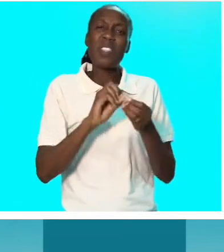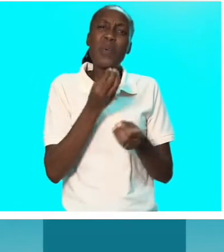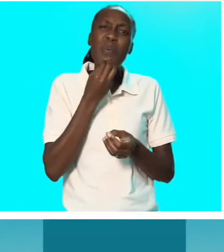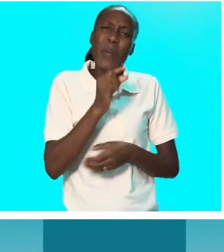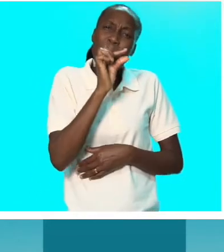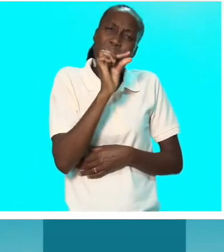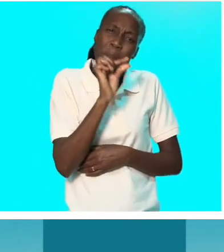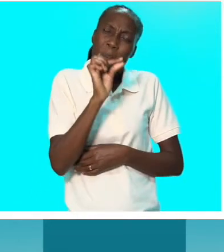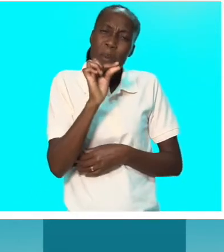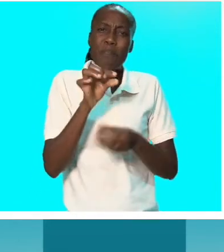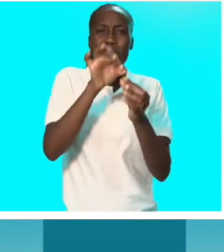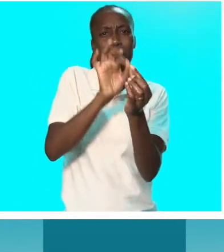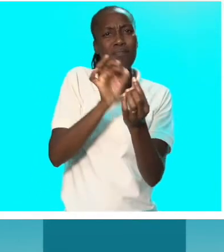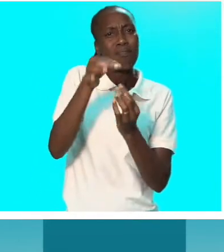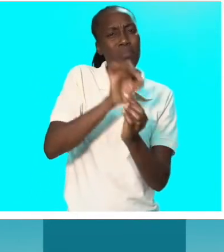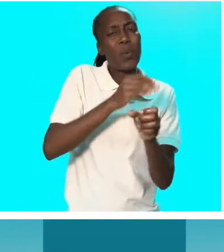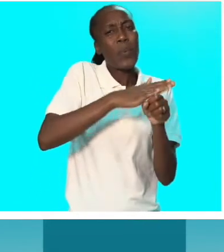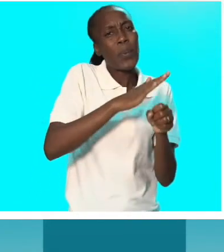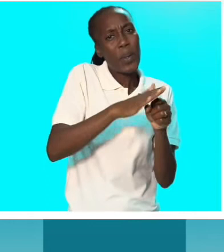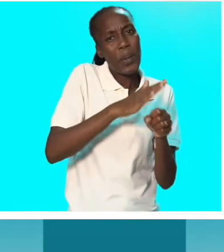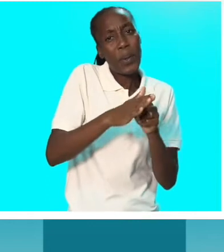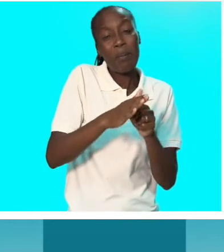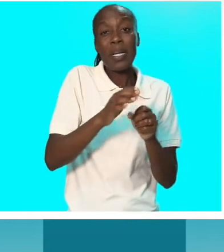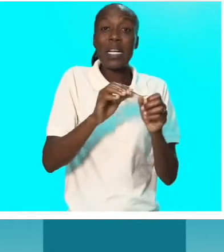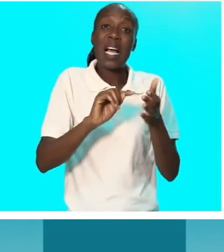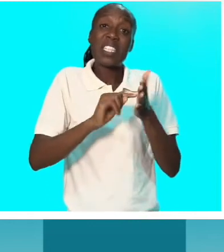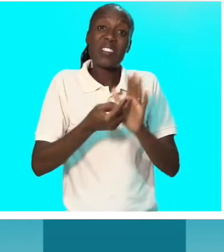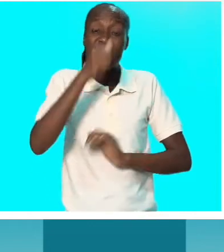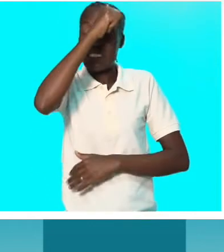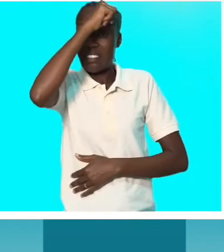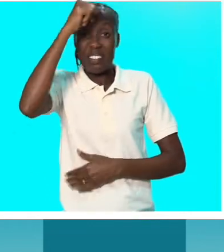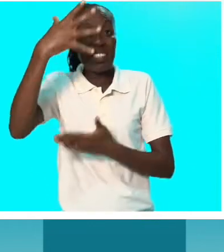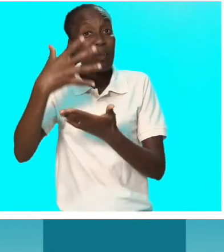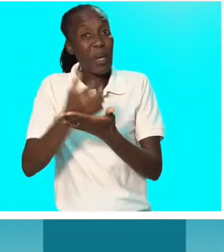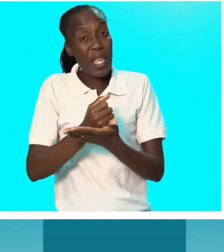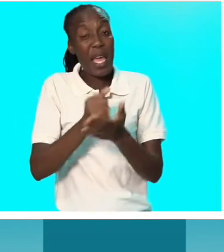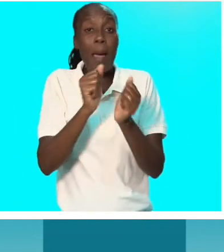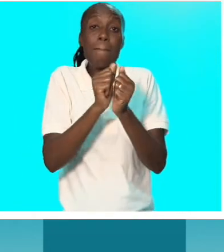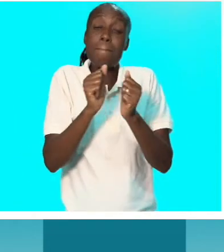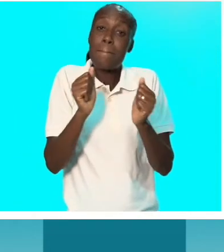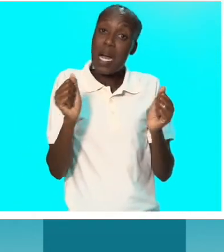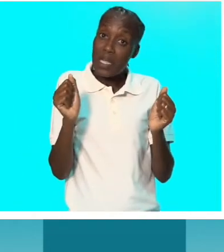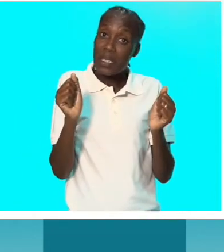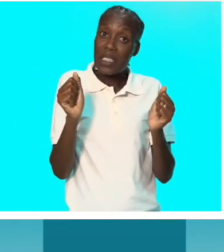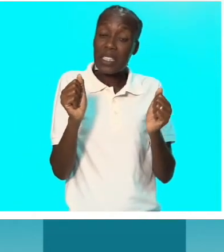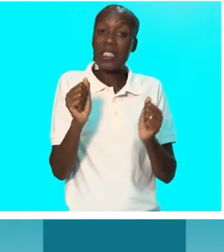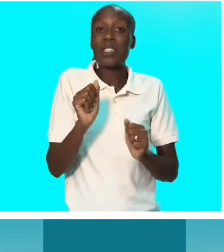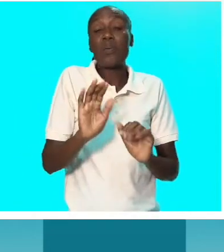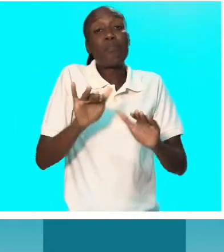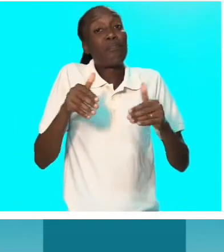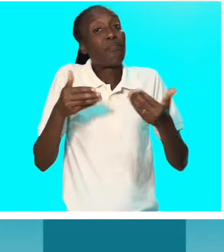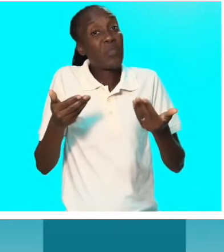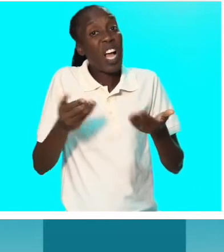Devo ter uma dieta muito regrada. E as condições não ajudam. Mas tenho que fazer